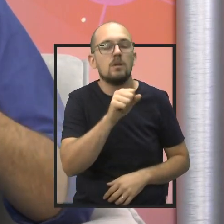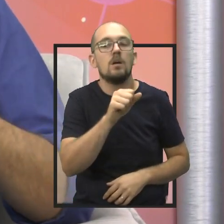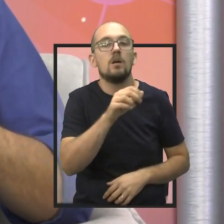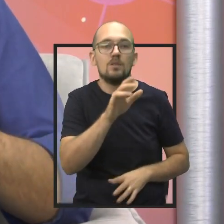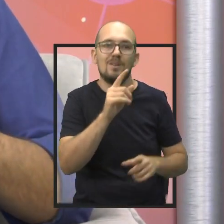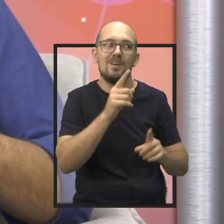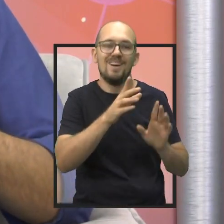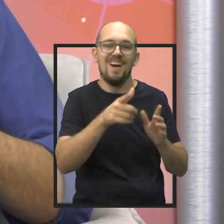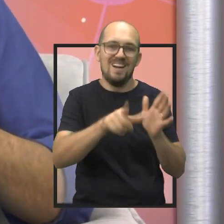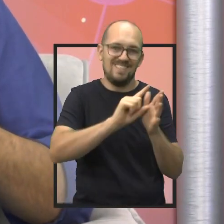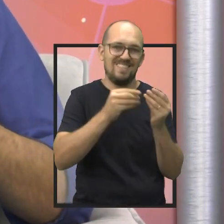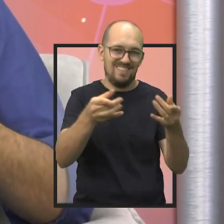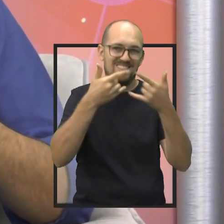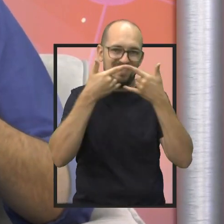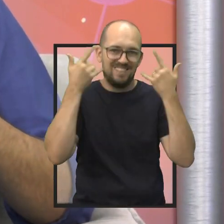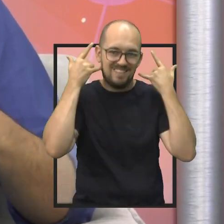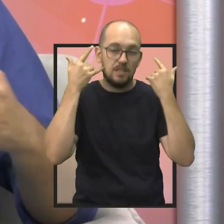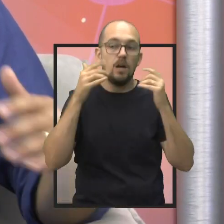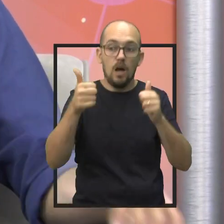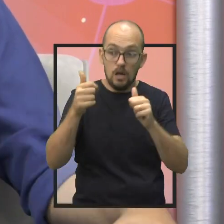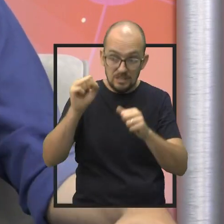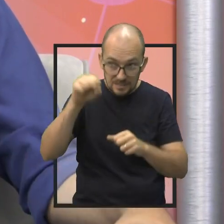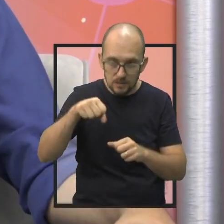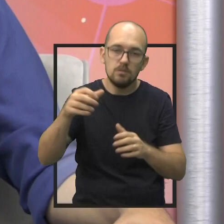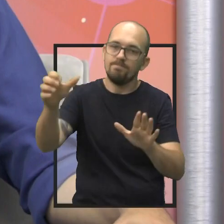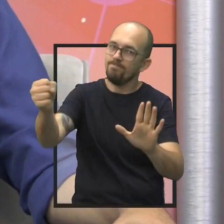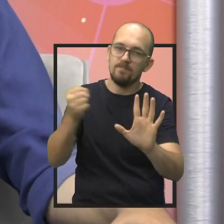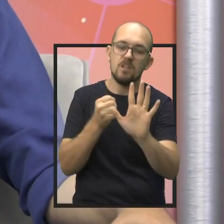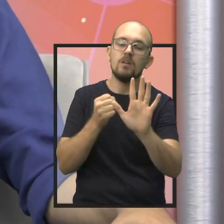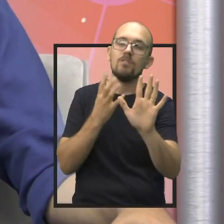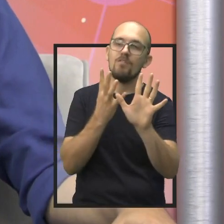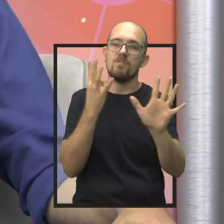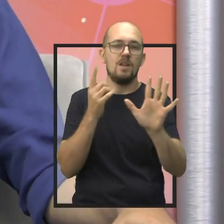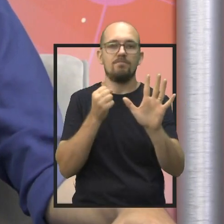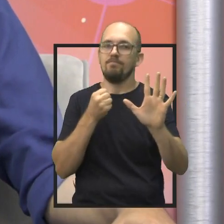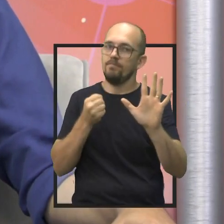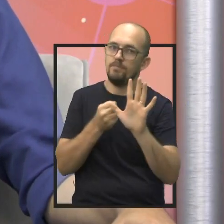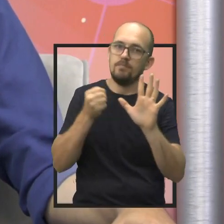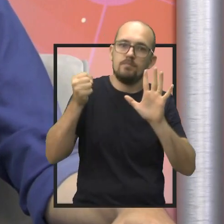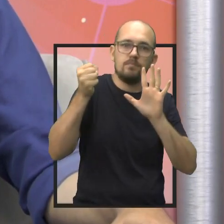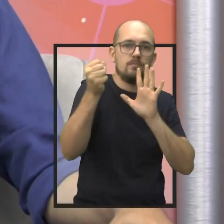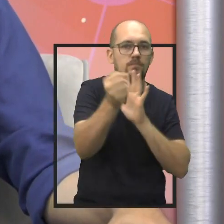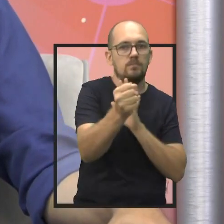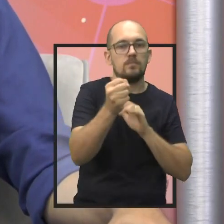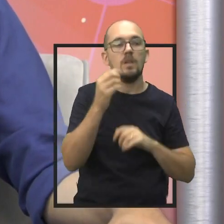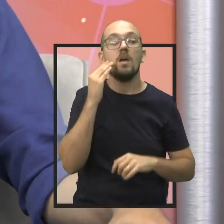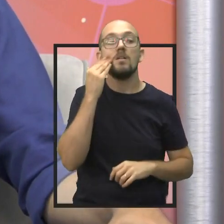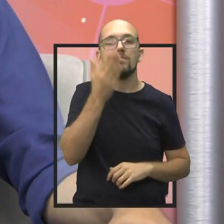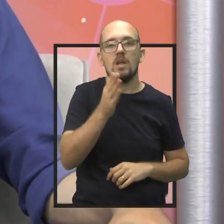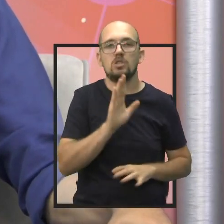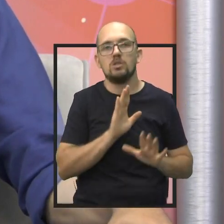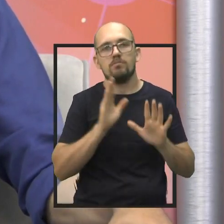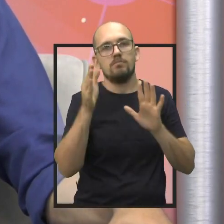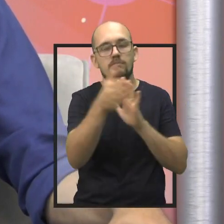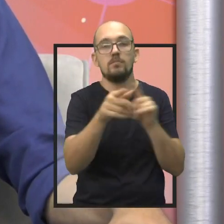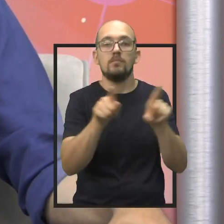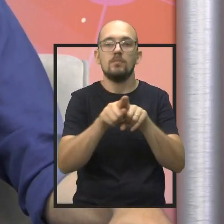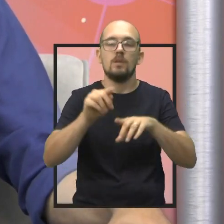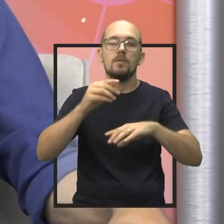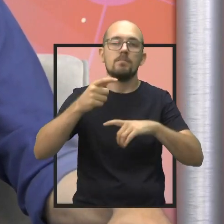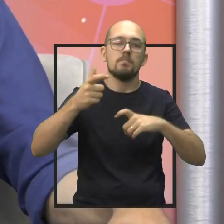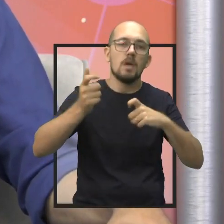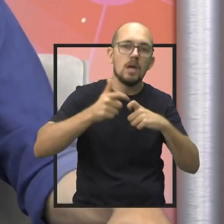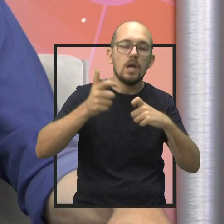recebeu a máscara cirúrgica, mas ele tem um atendimento priorizado. O profissional de saúde que vai atender recebe todos os EPIs, né,